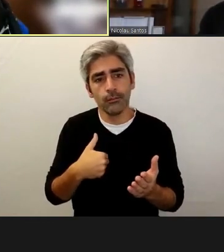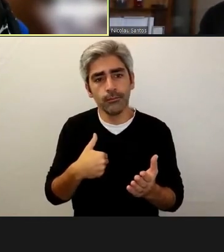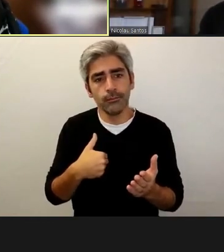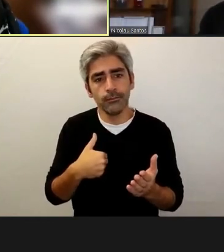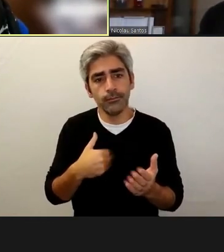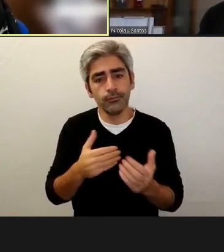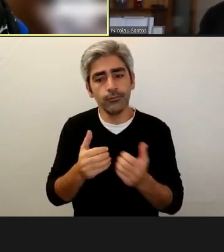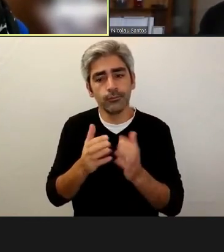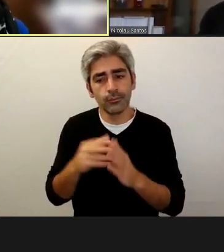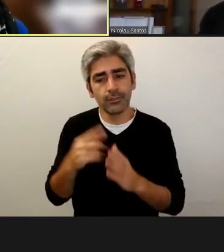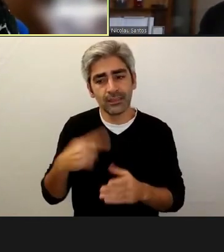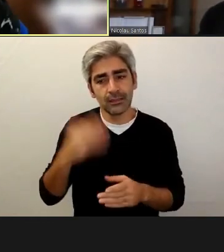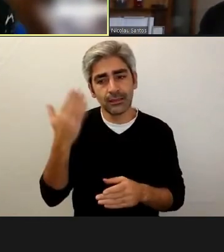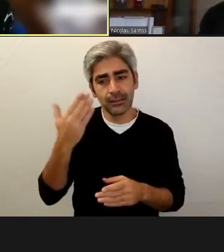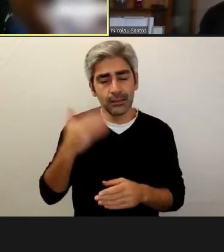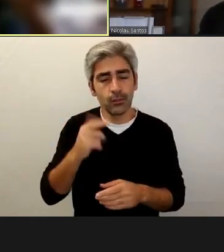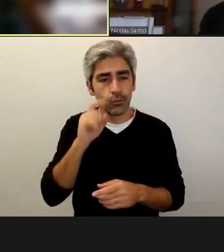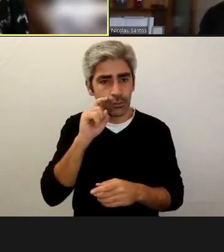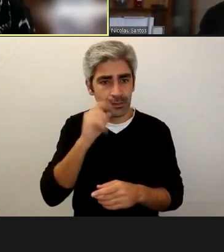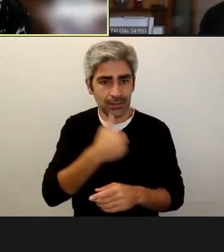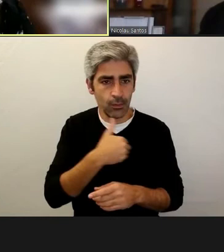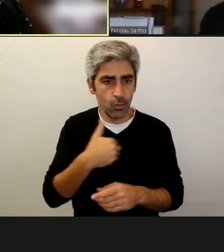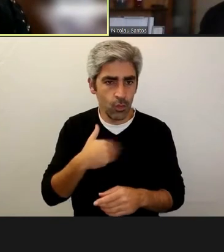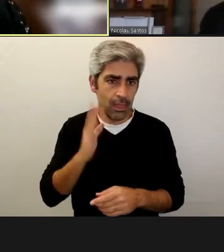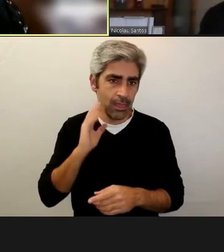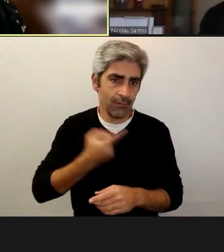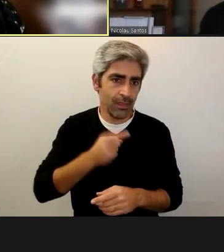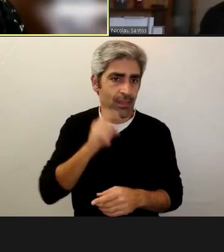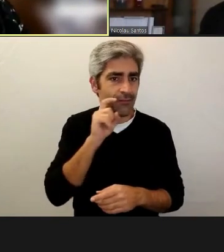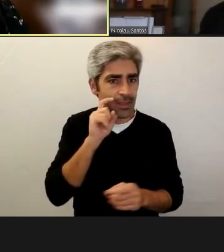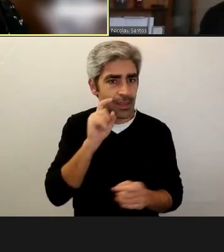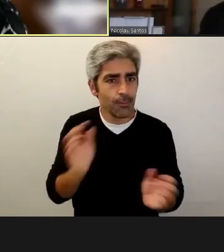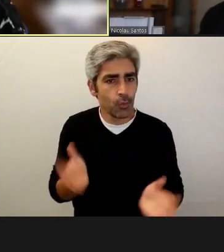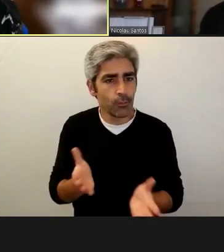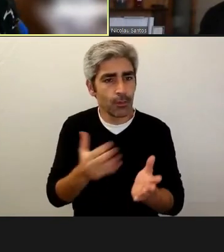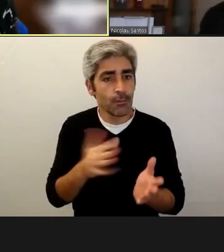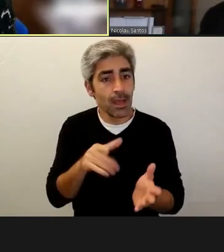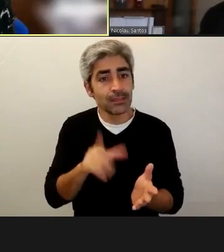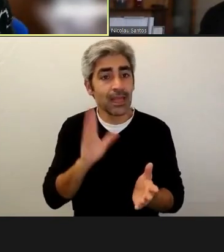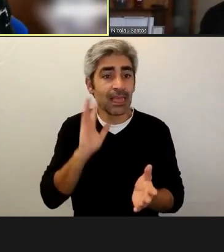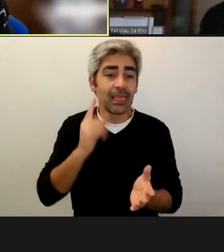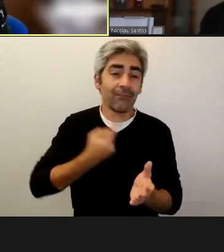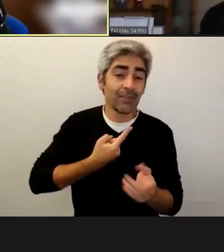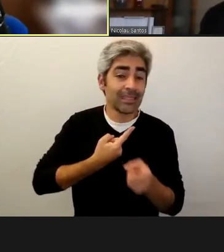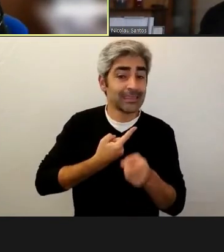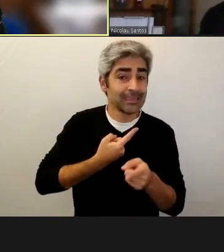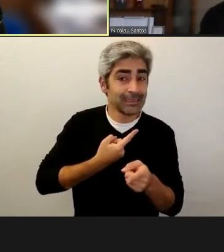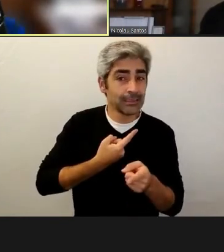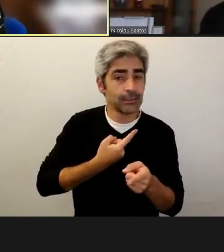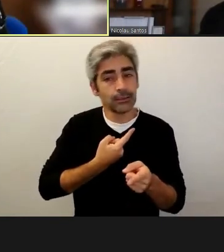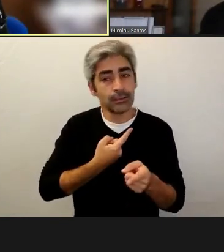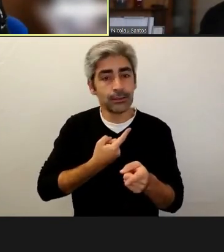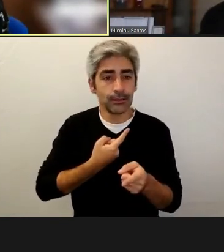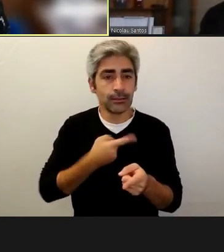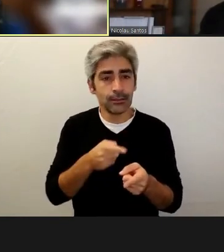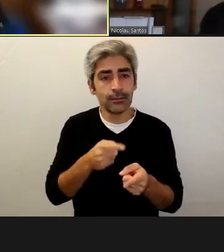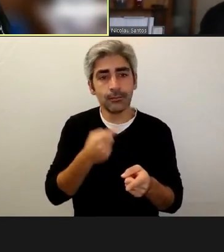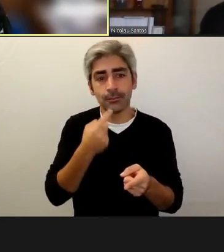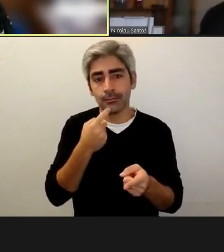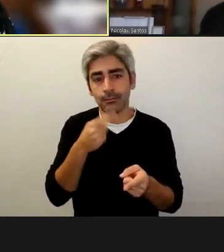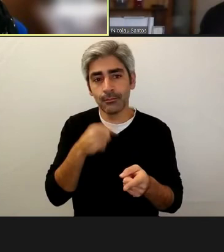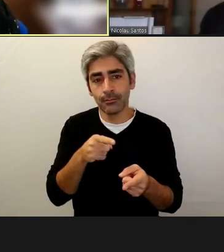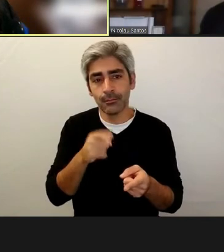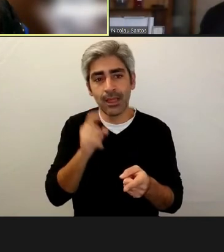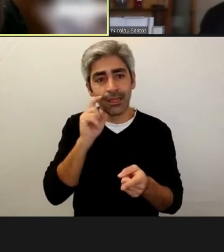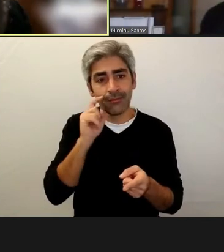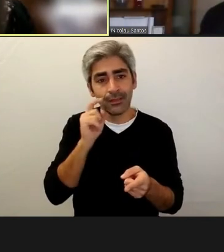todos têm direito à proteção da saúde e o dever de a defender e promover, ainda que este dever se tenha, e se entenda aqui essencialmente enquanto defesa